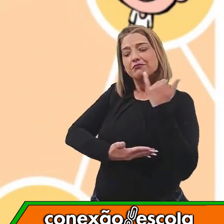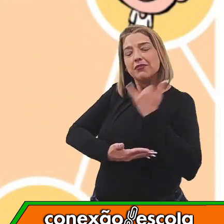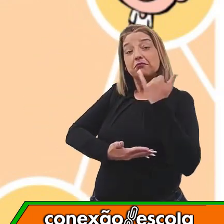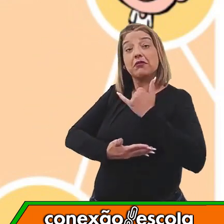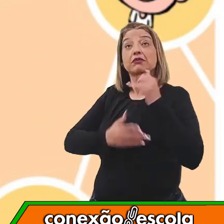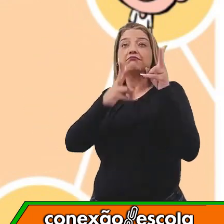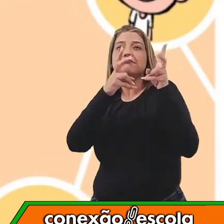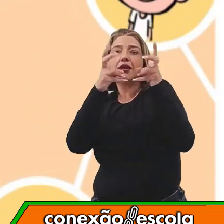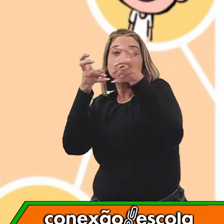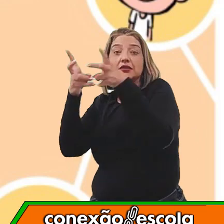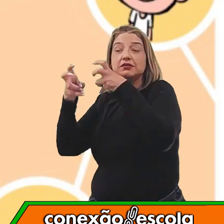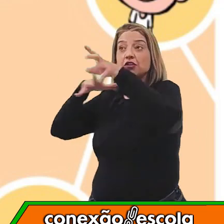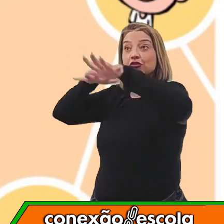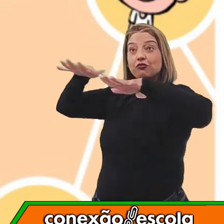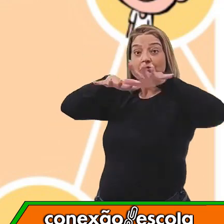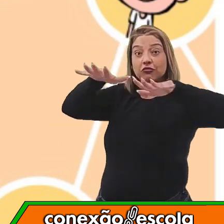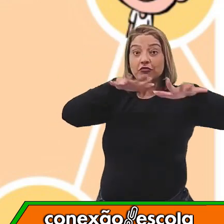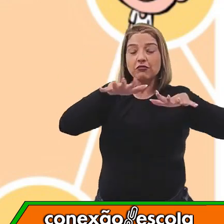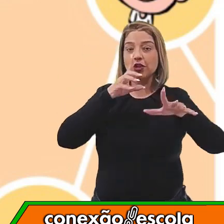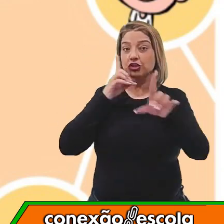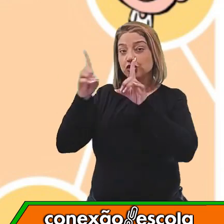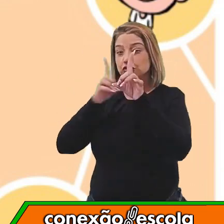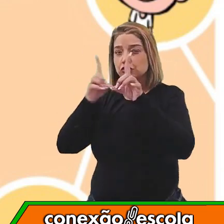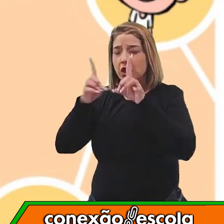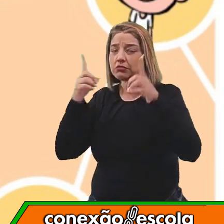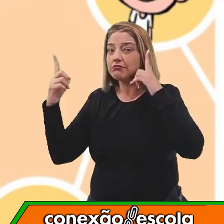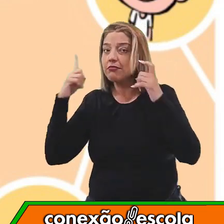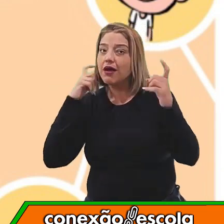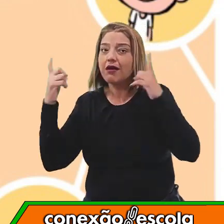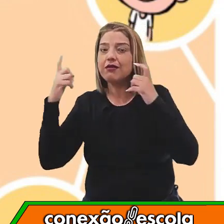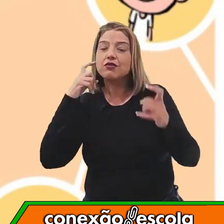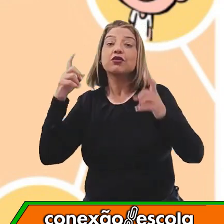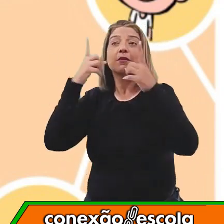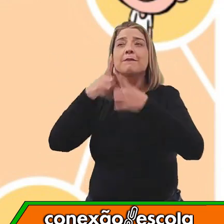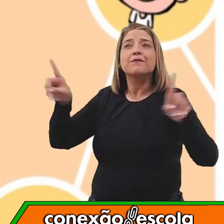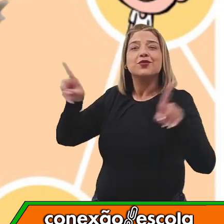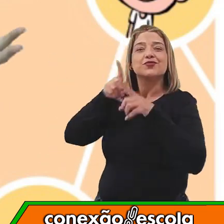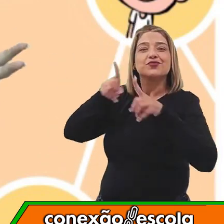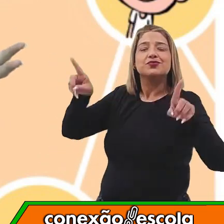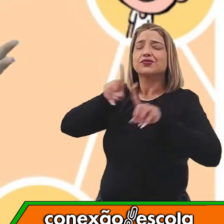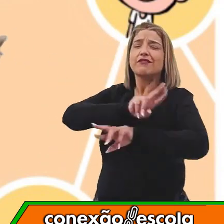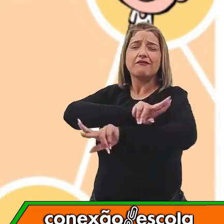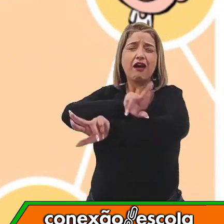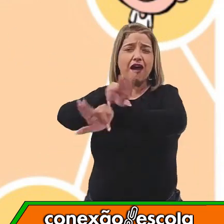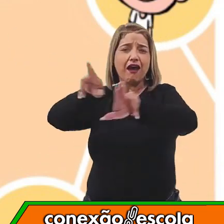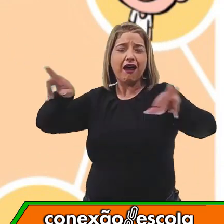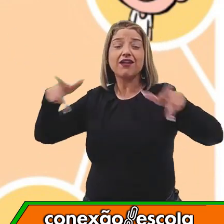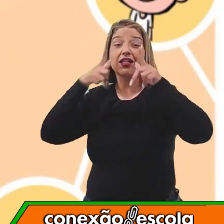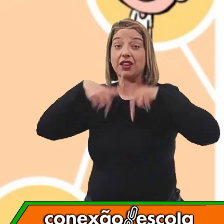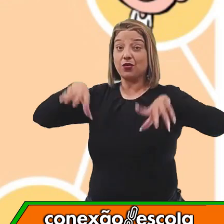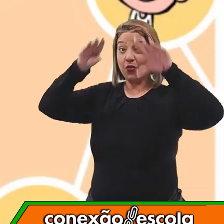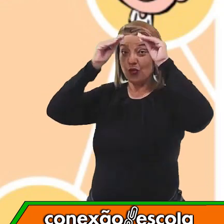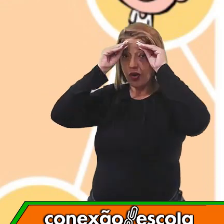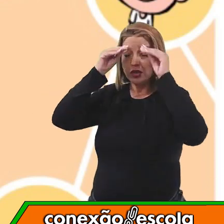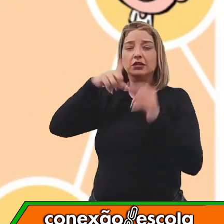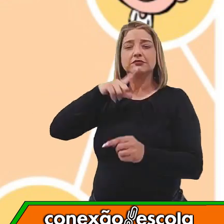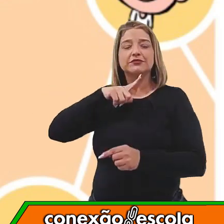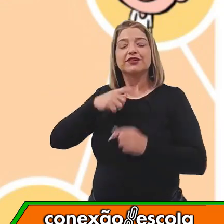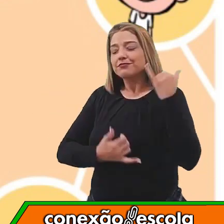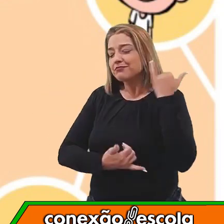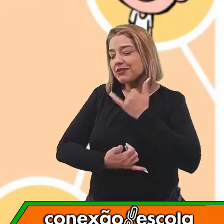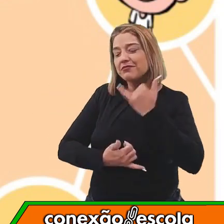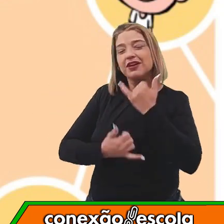dos movimentos, dos diálogos, dos ruídos, da música e de diferentes linguagens. Ao ouvir canções de ninar